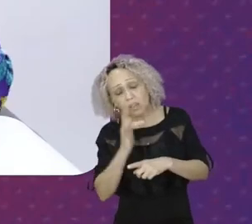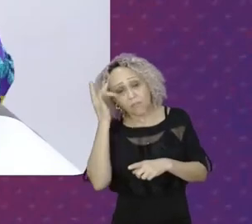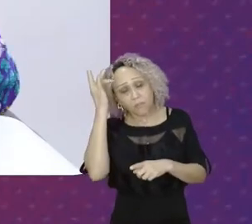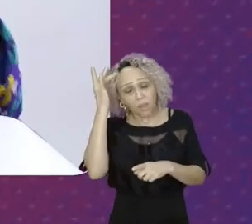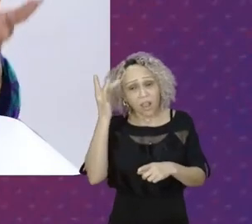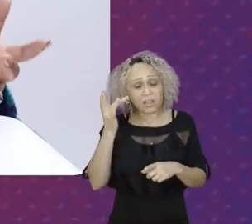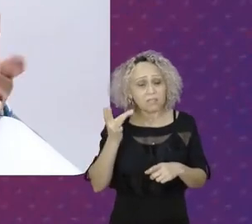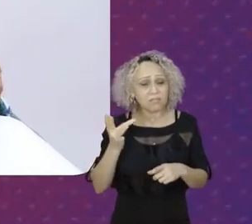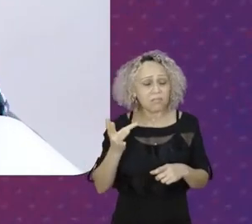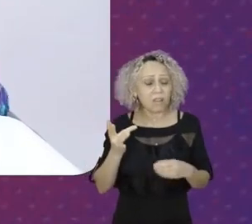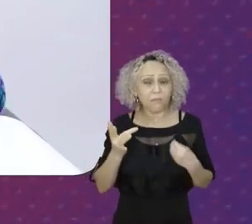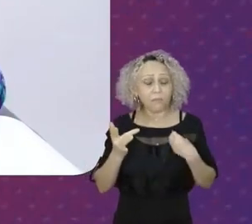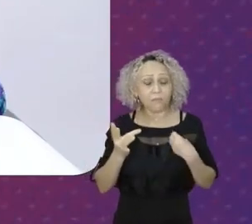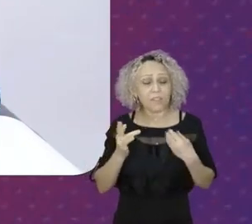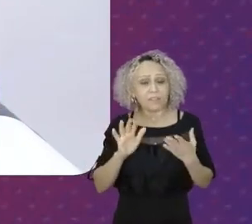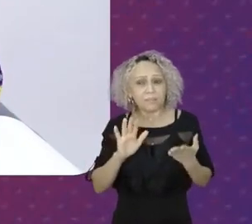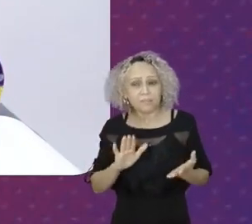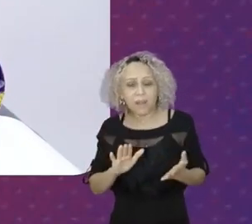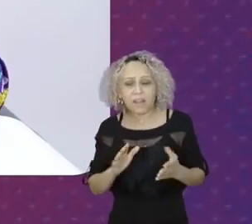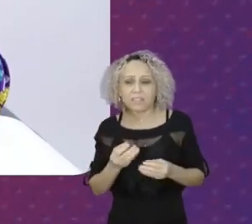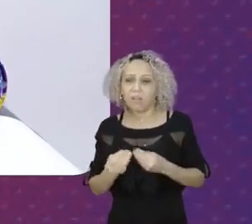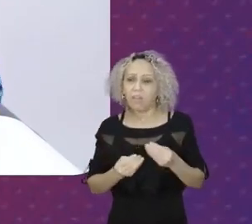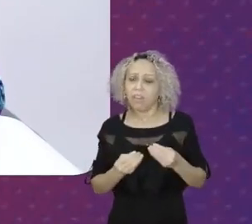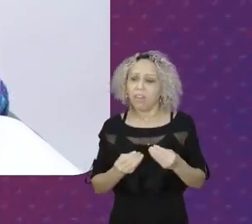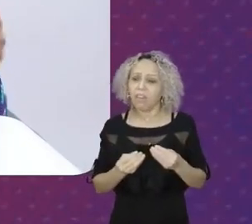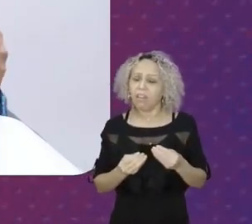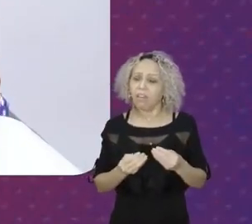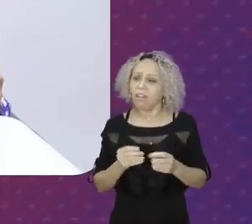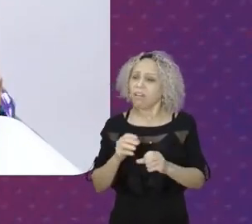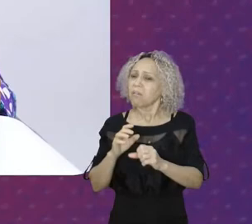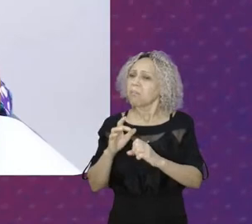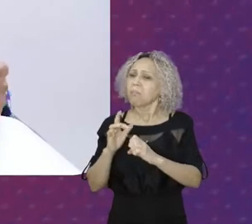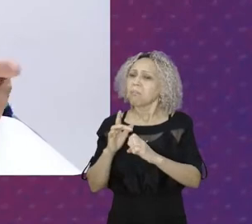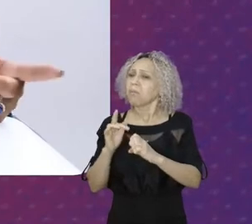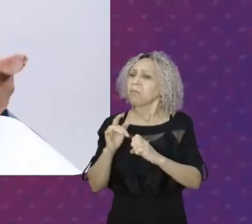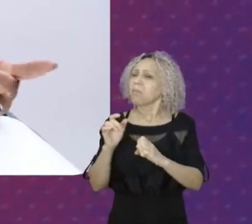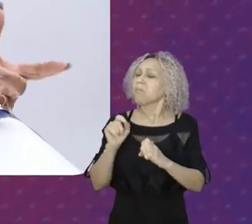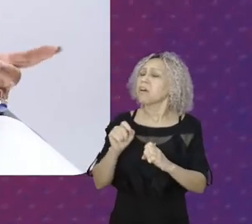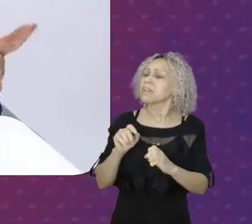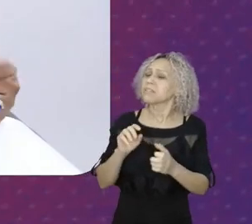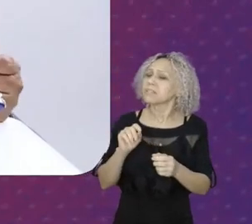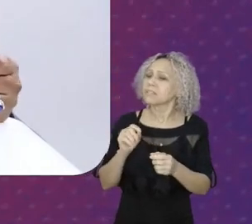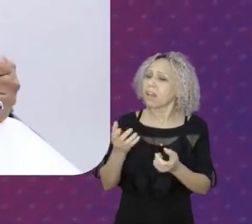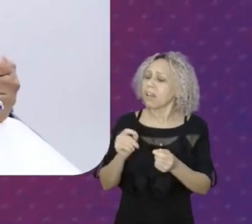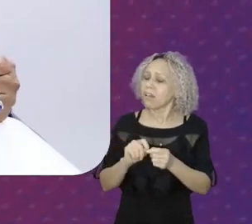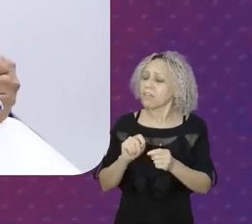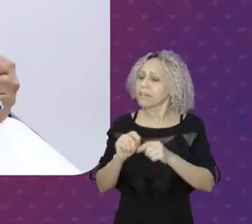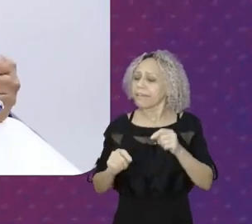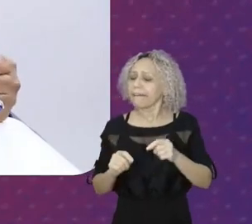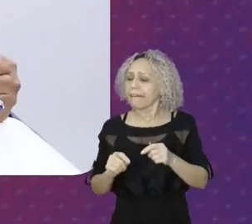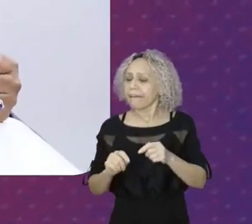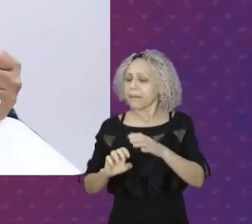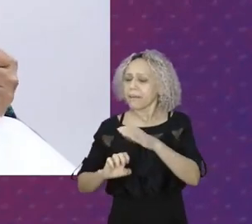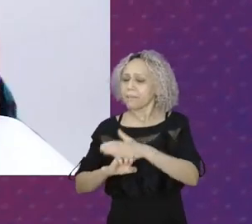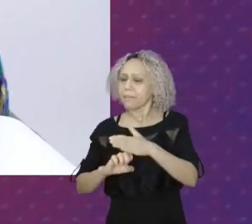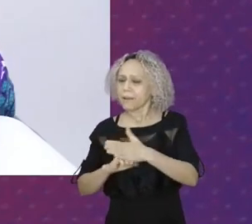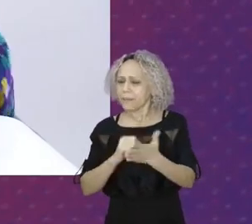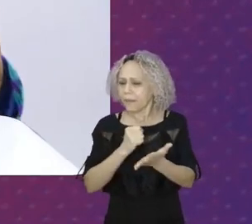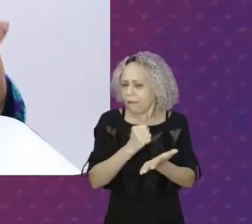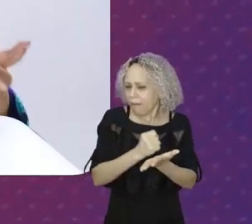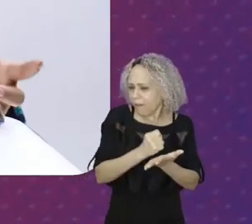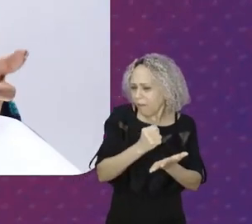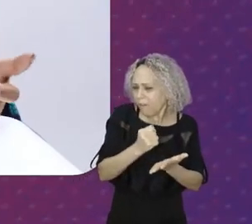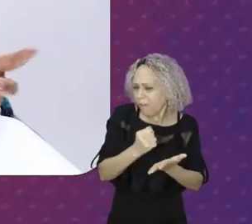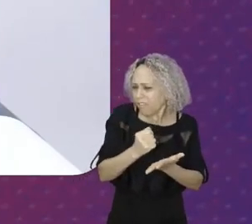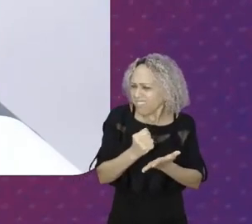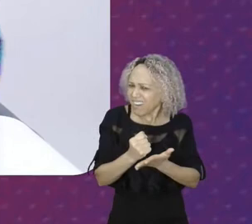hoje virou um negócio para te fazer contratação de forma precária dos trabalhadores e das trabalhadoras, né? E